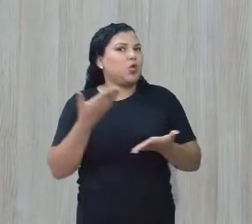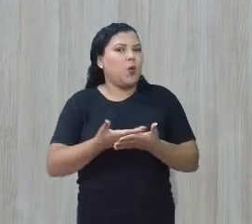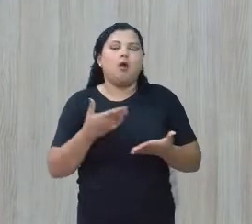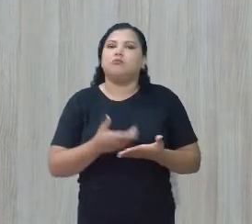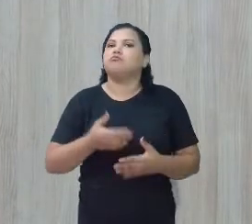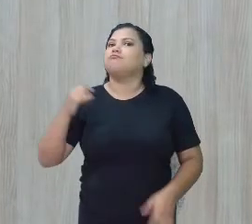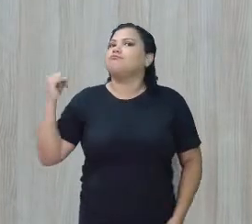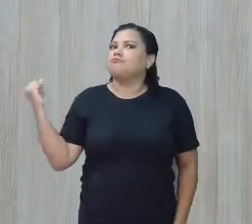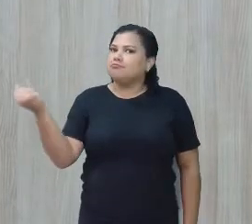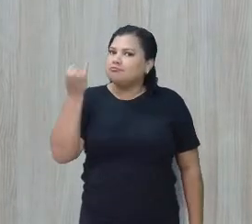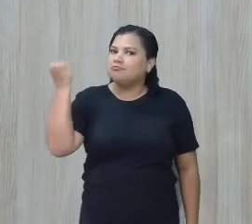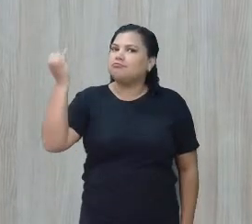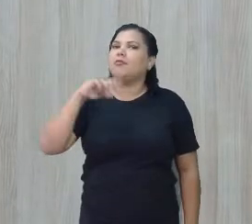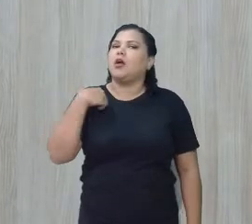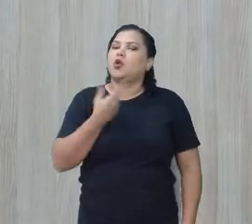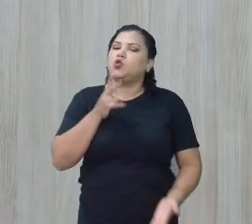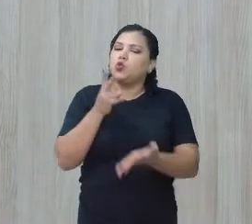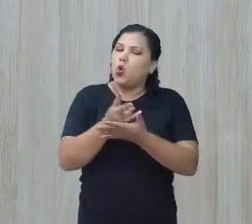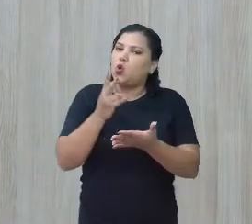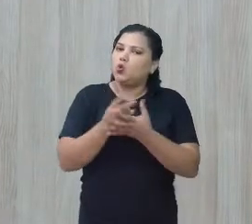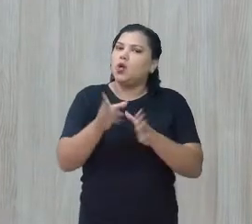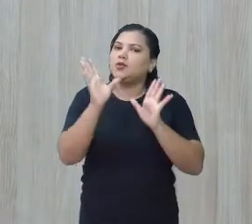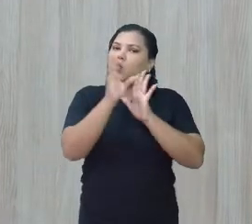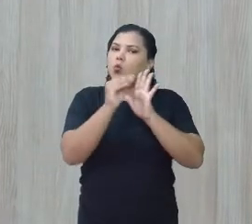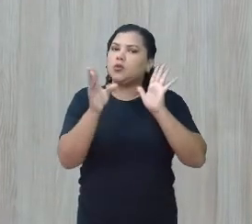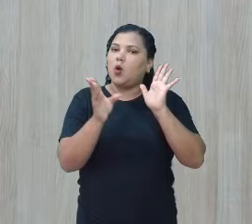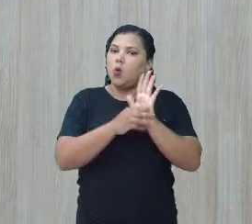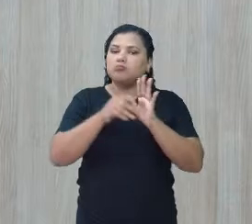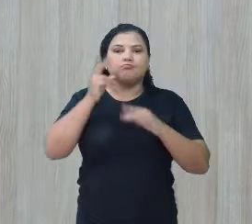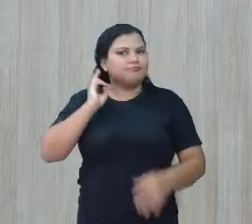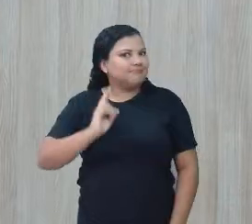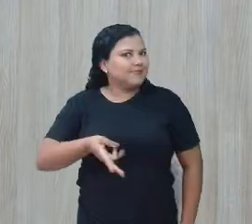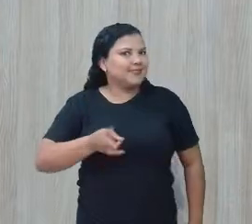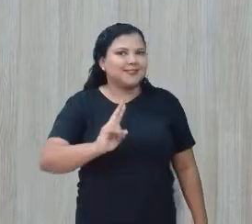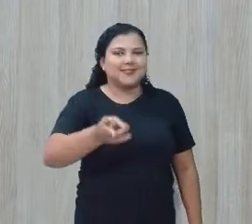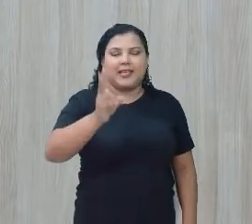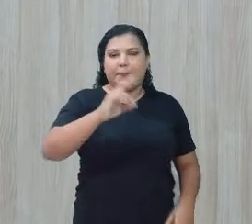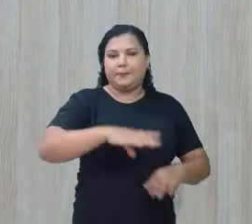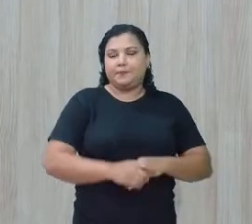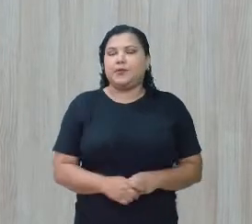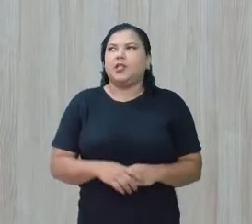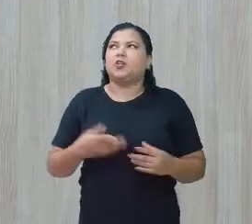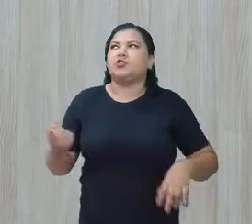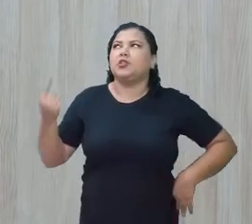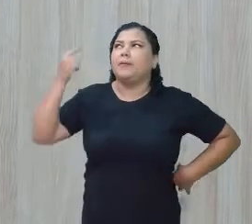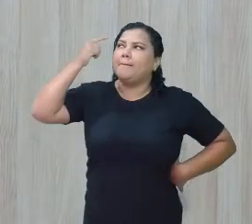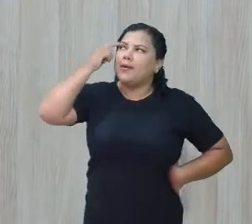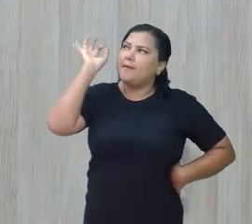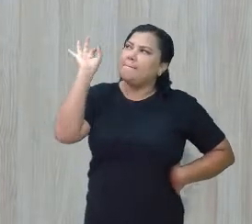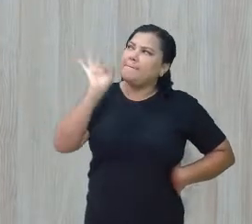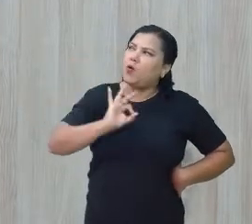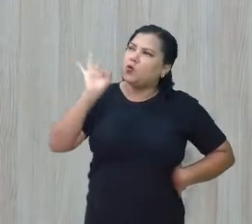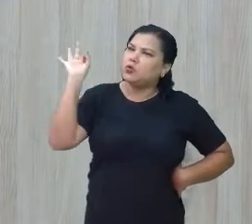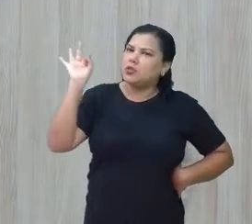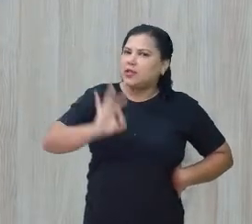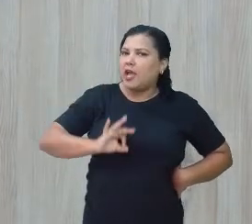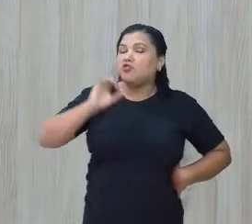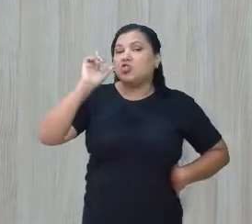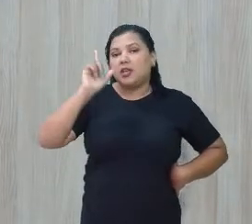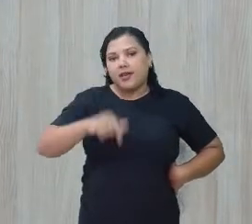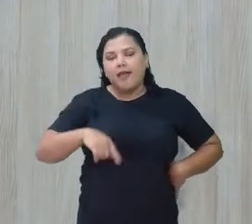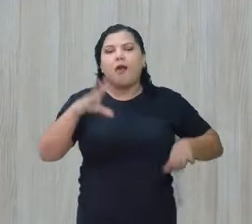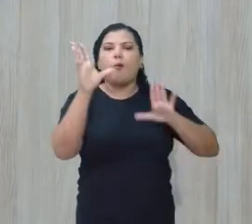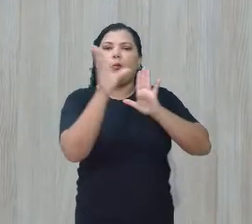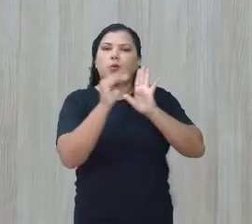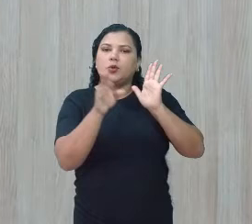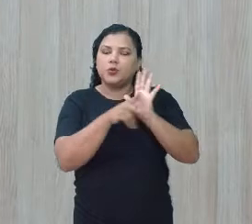decisivas, assim, para a gente continuar com esse conteúdo para o resto da vida. Quando a gente trabalha com a ideia da porcentagem, que é o nosso